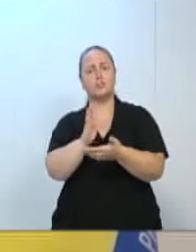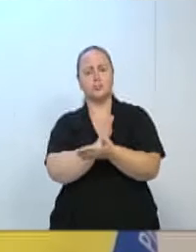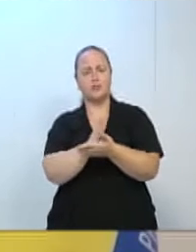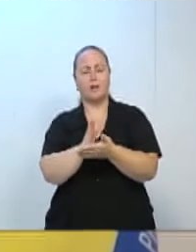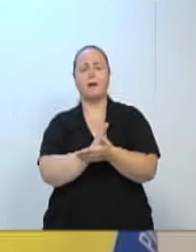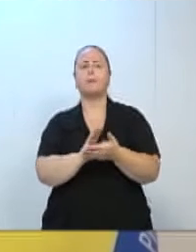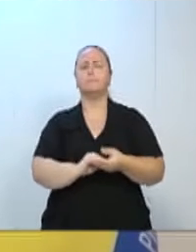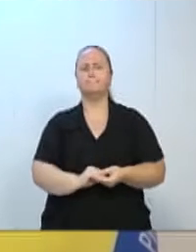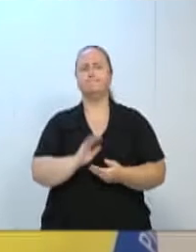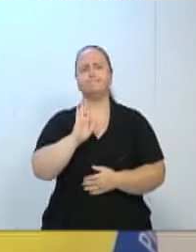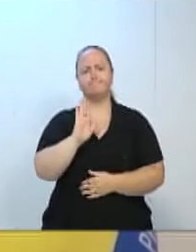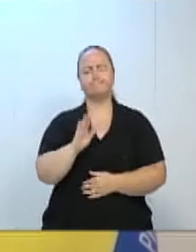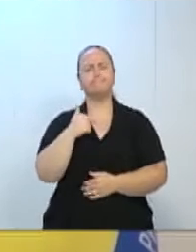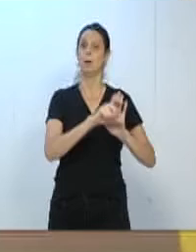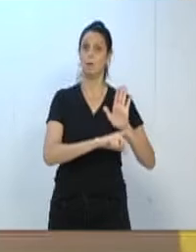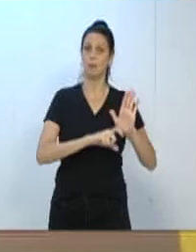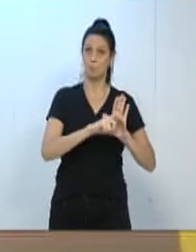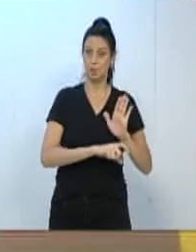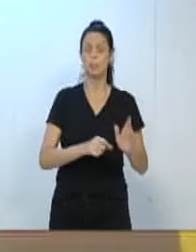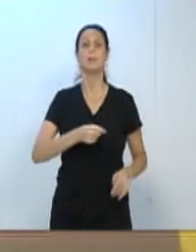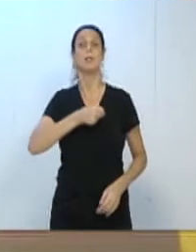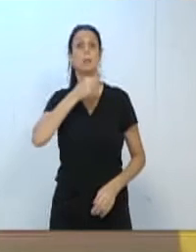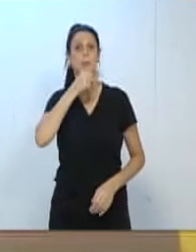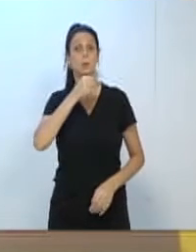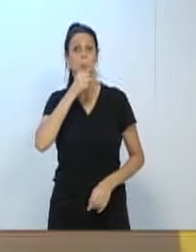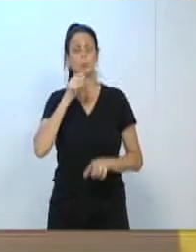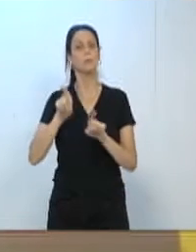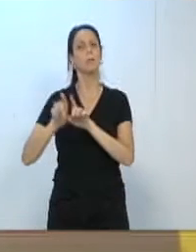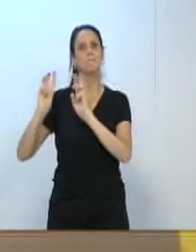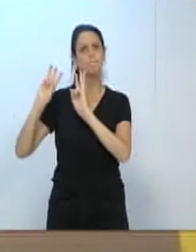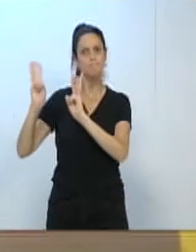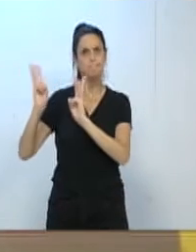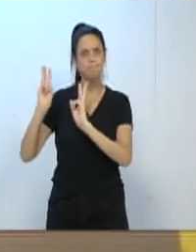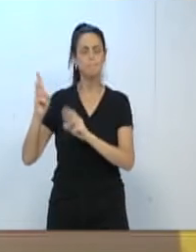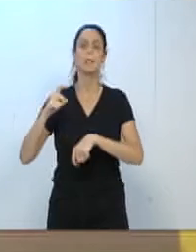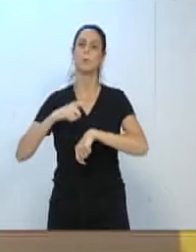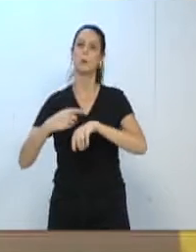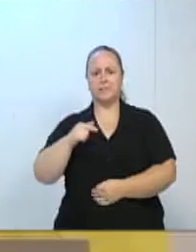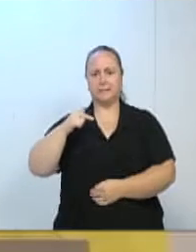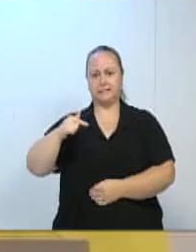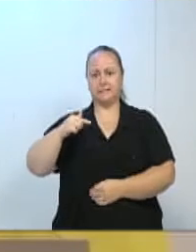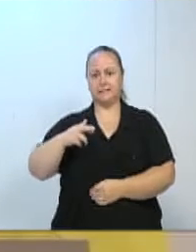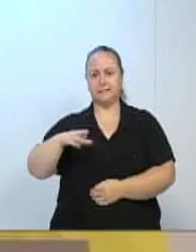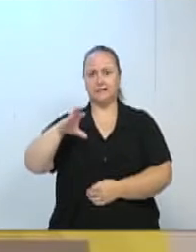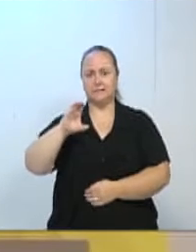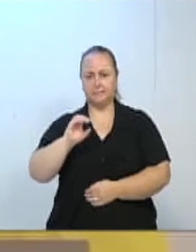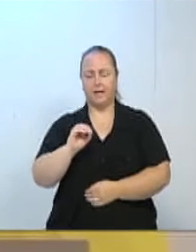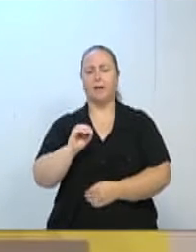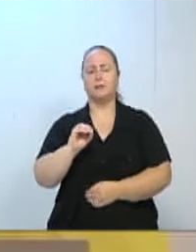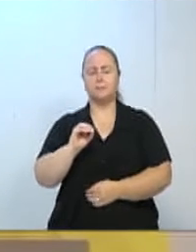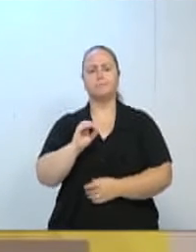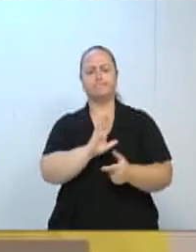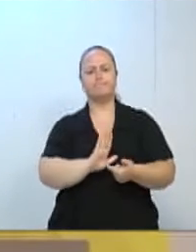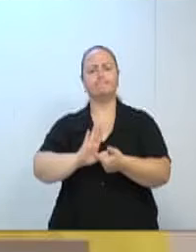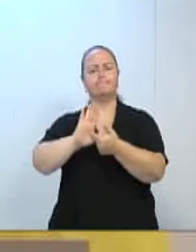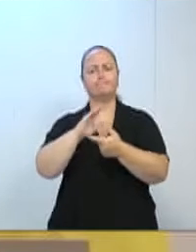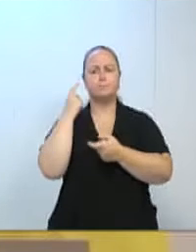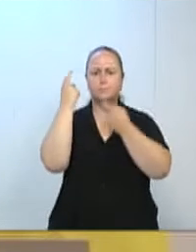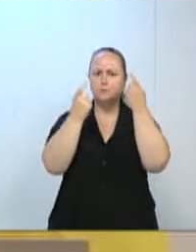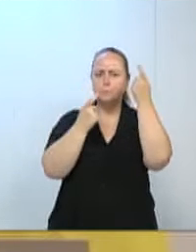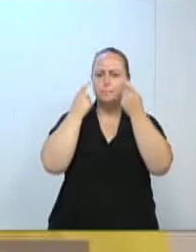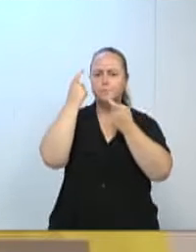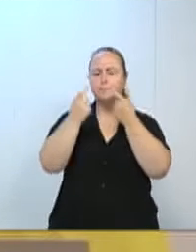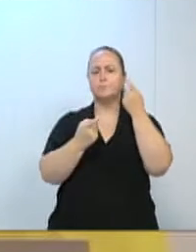falta de professores na rede Municipal e problemas estruturais nas escolas que você a preocupação dos meus colegas